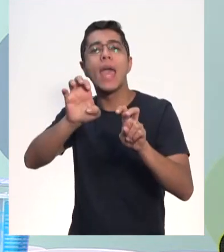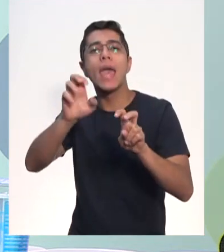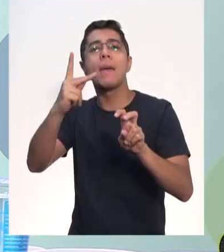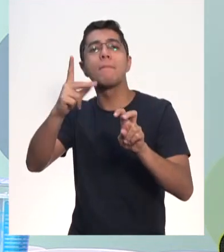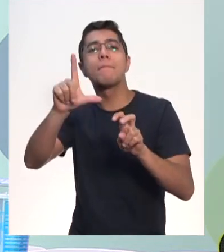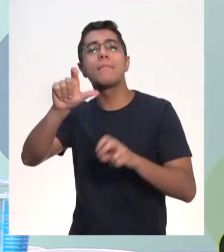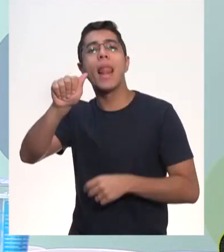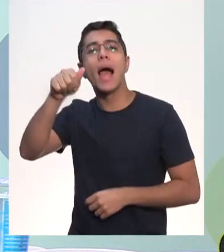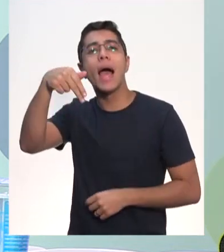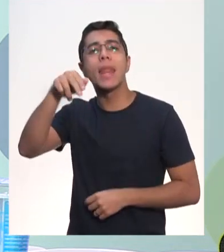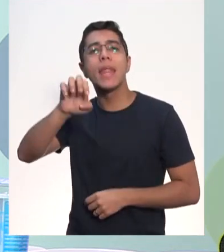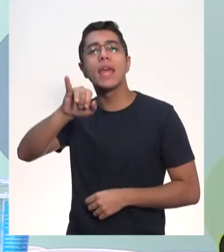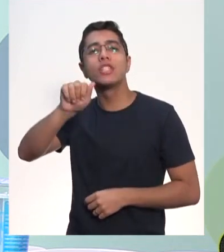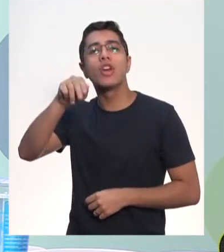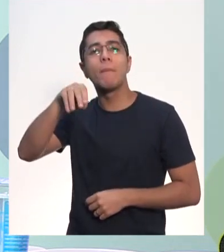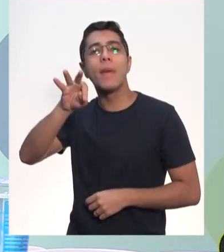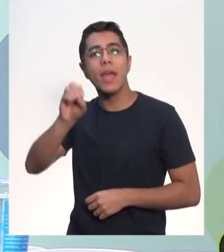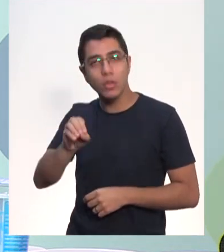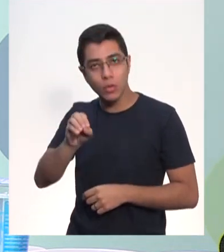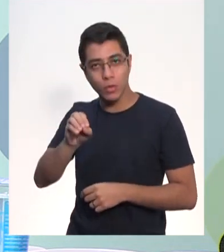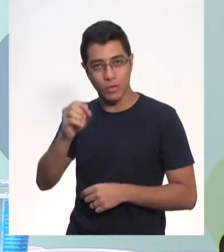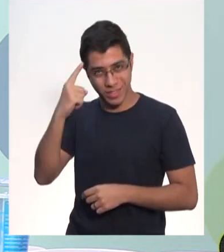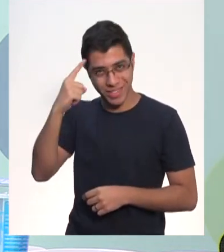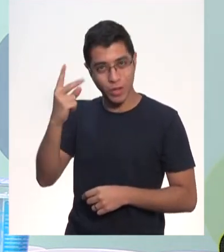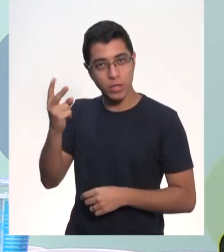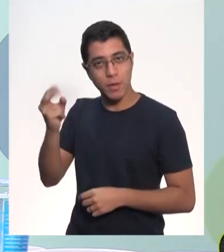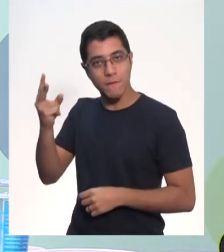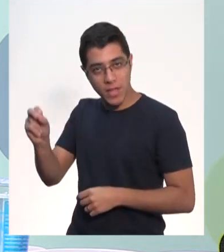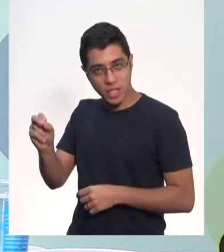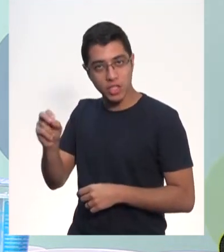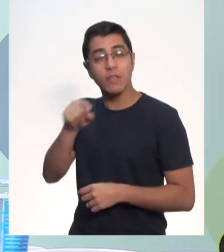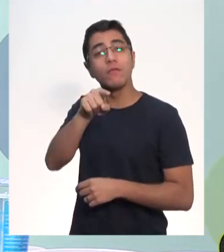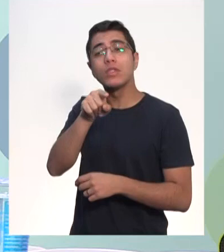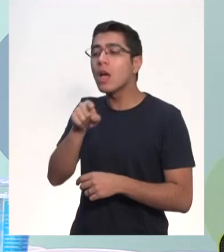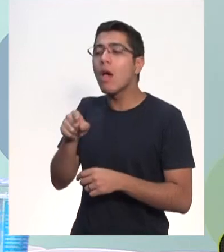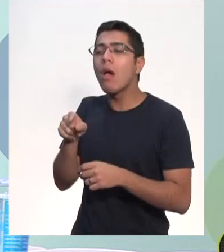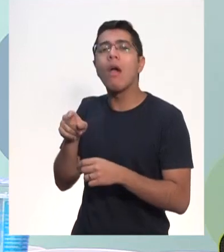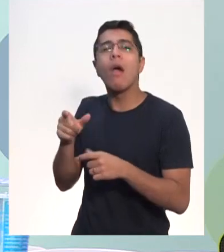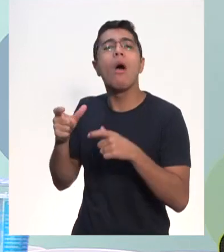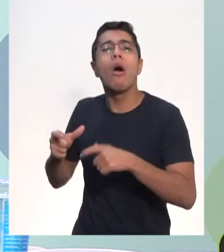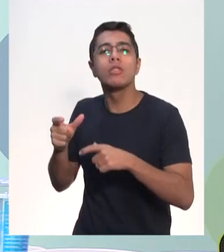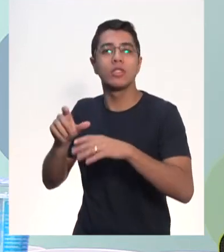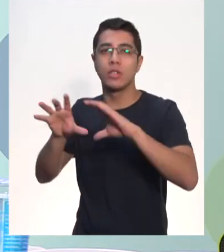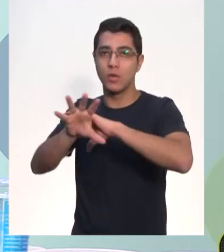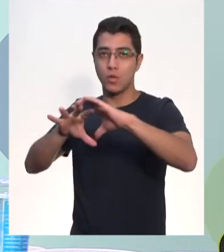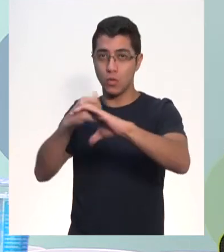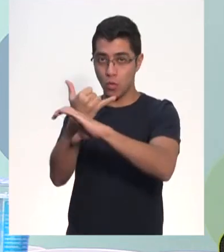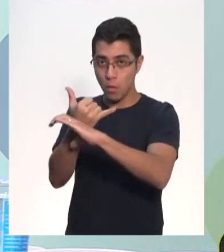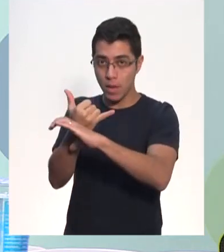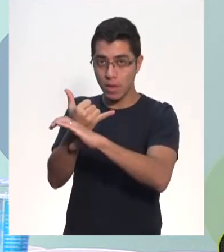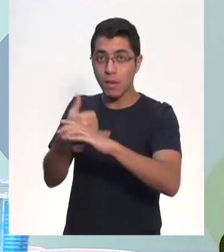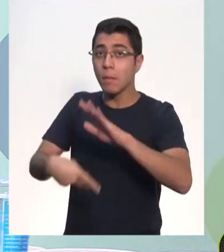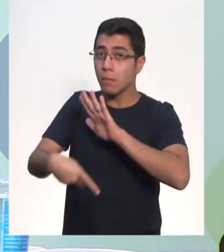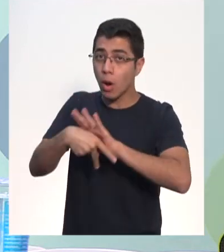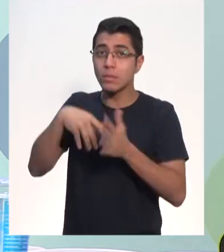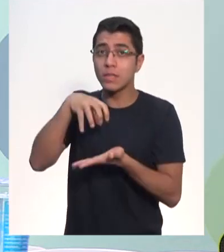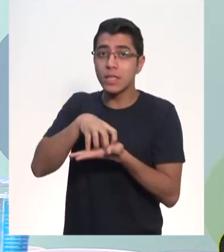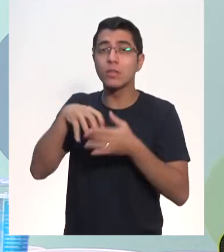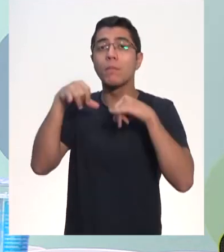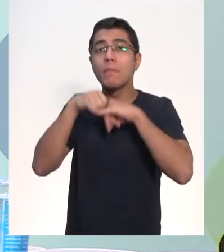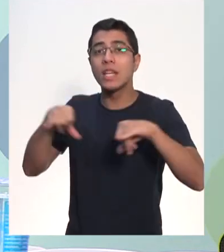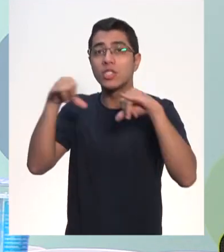no Centro de Mídias, né, no nosso canal, no nosso YouTube, para que vocês possam acessar esse material, vocês possam estar